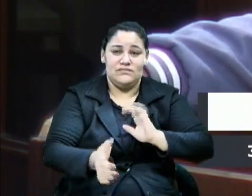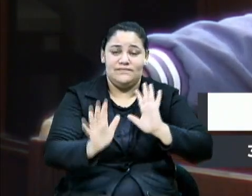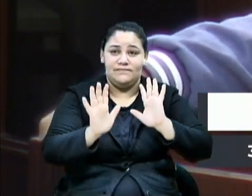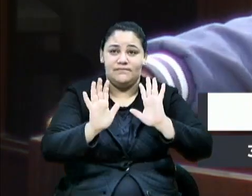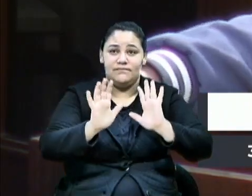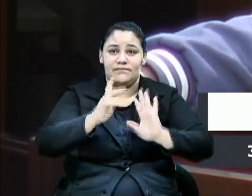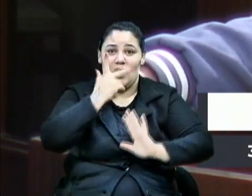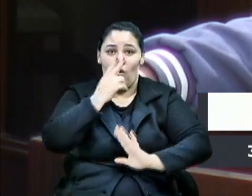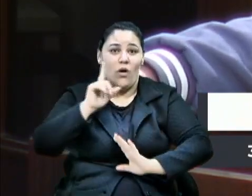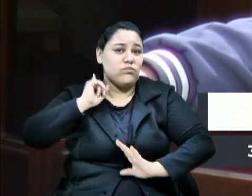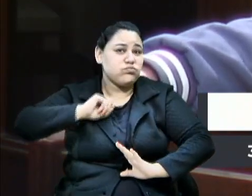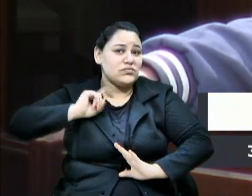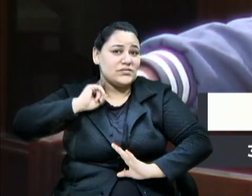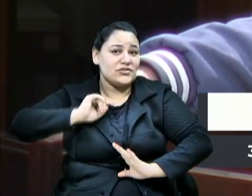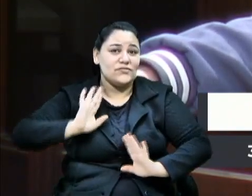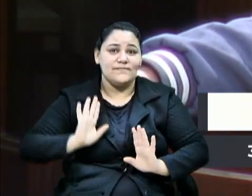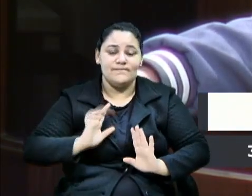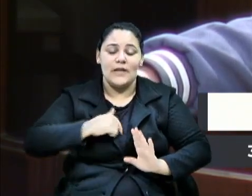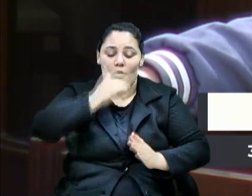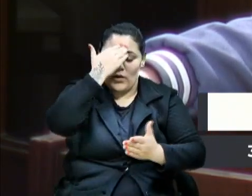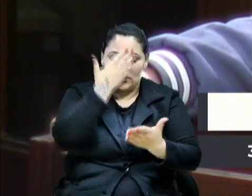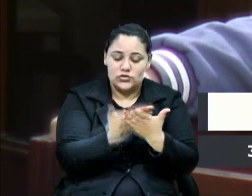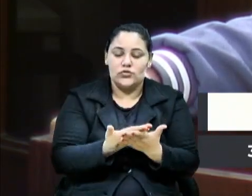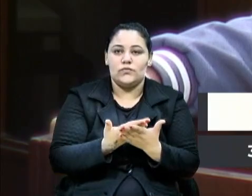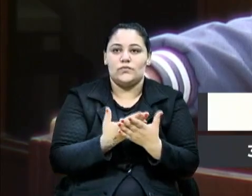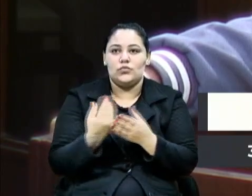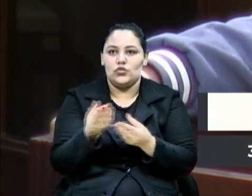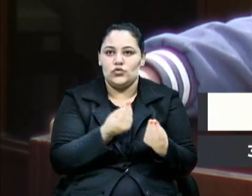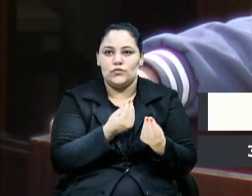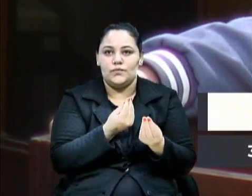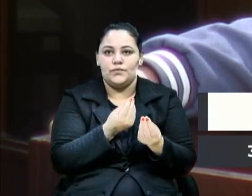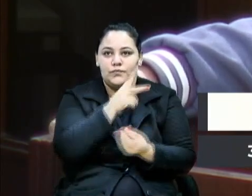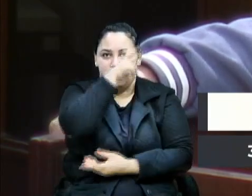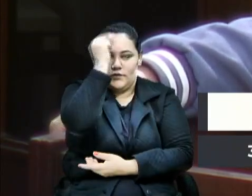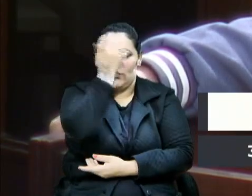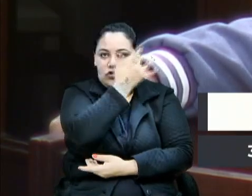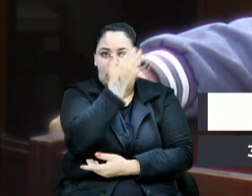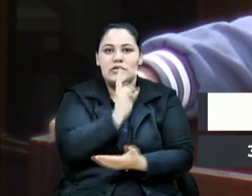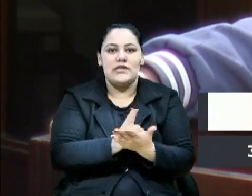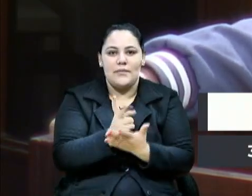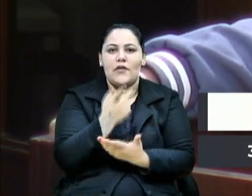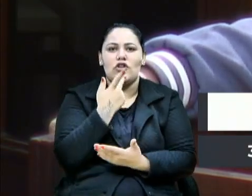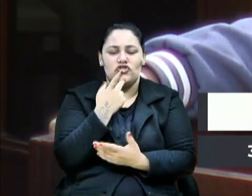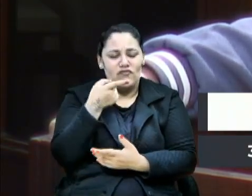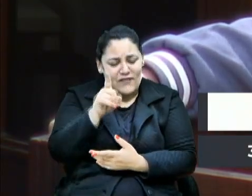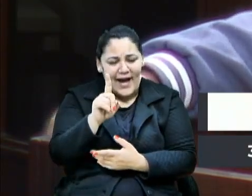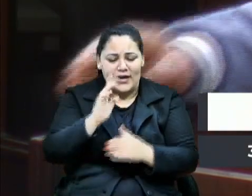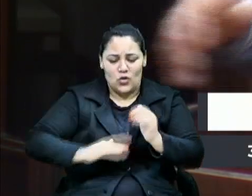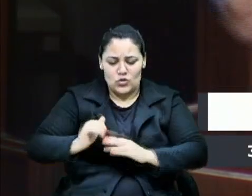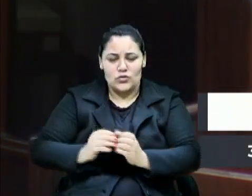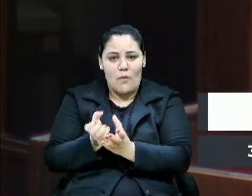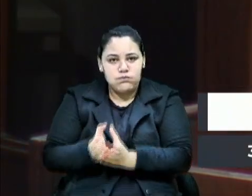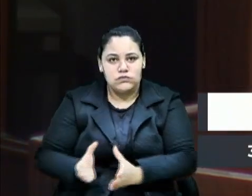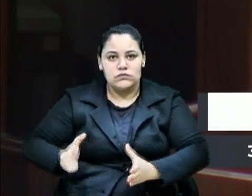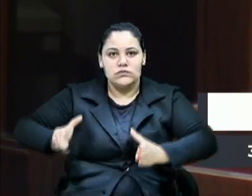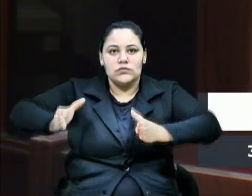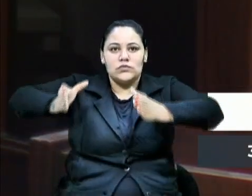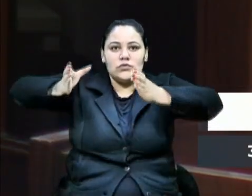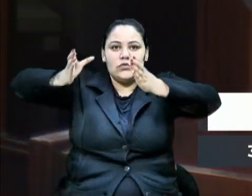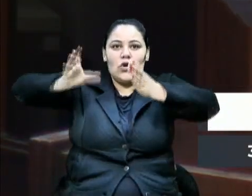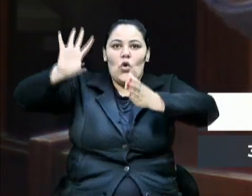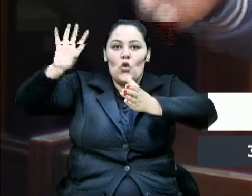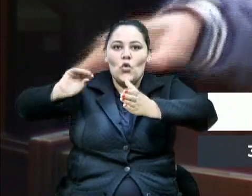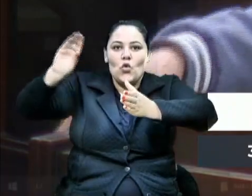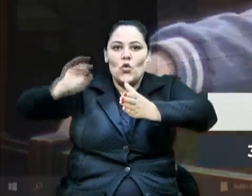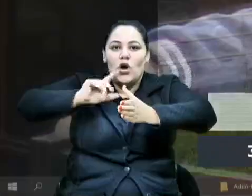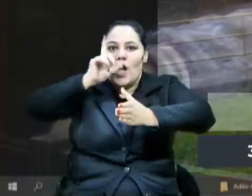eu acredito muito, o prefeito Odiló sempre falou, vamos fazer os tanques, que a partir do início que